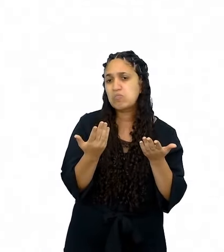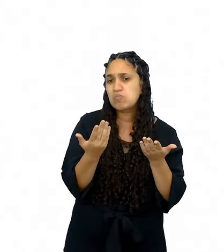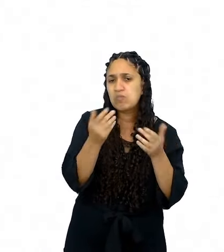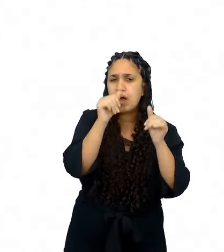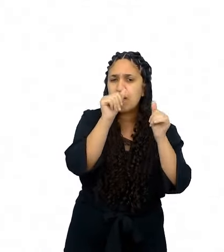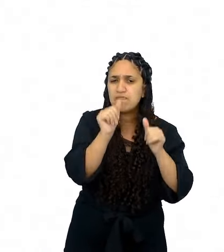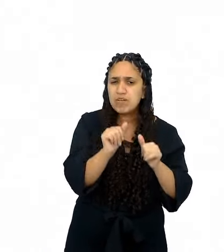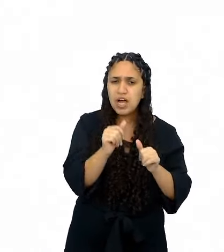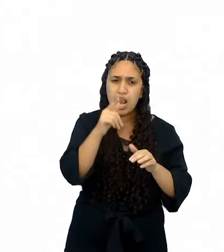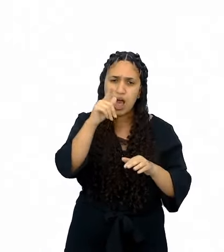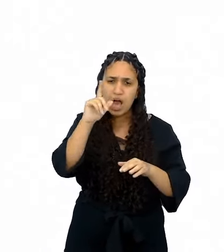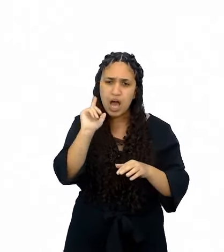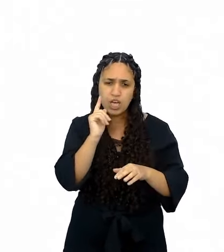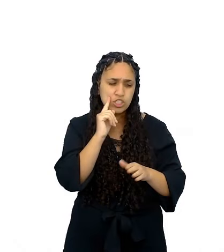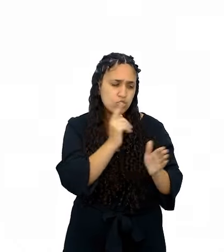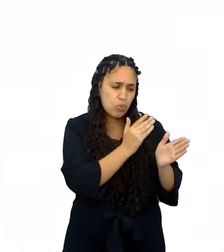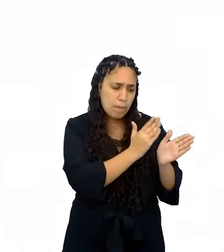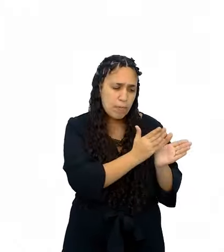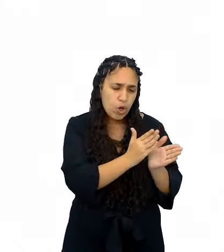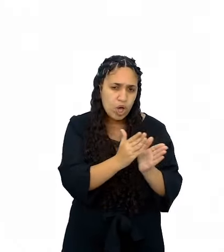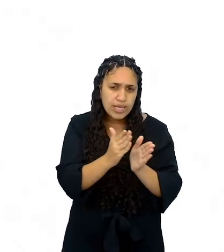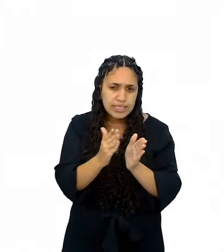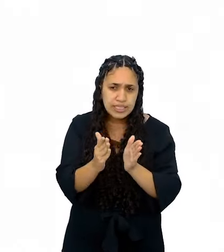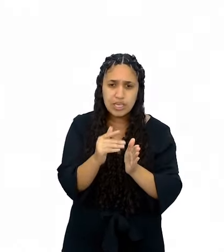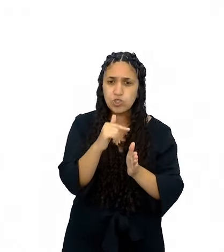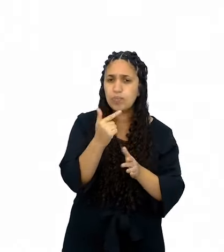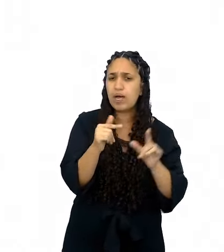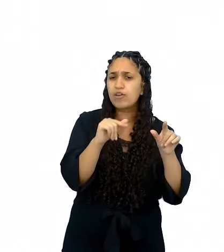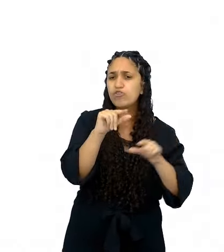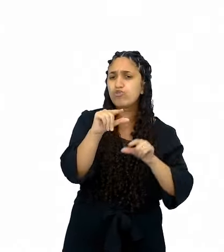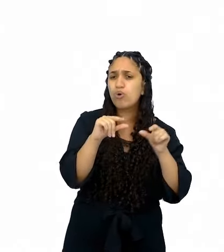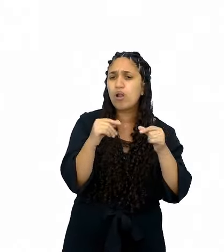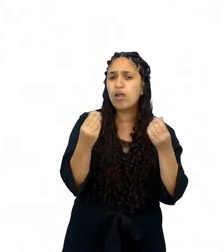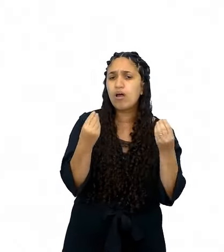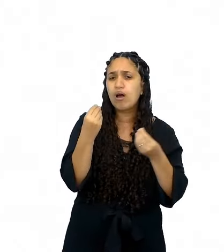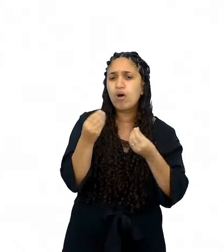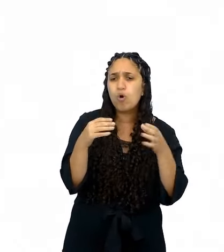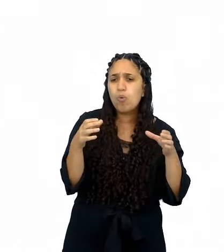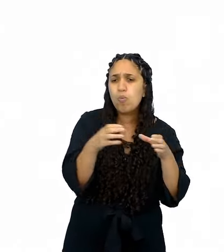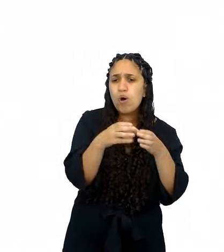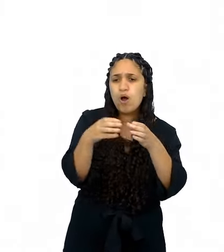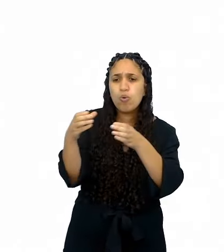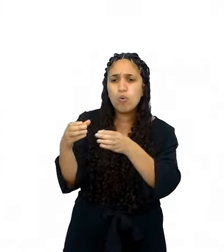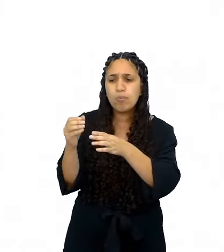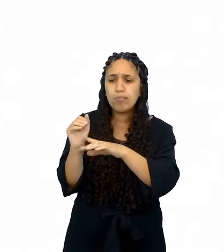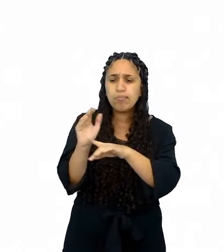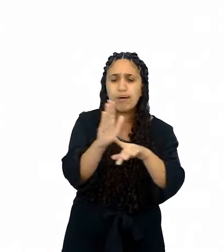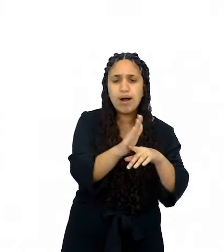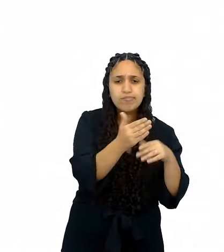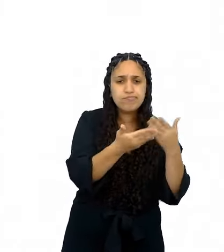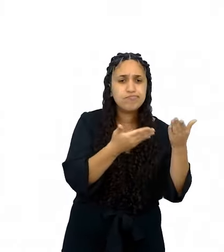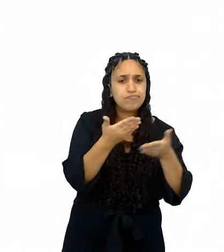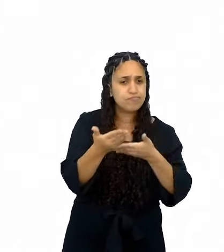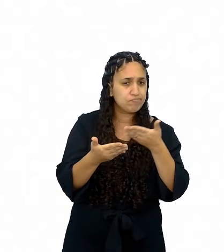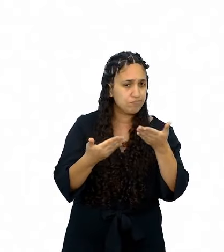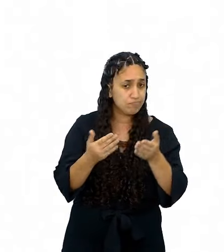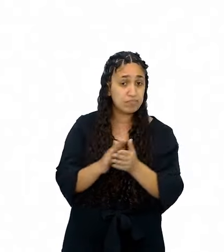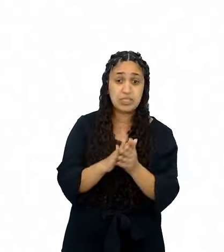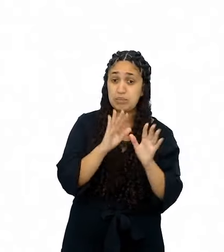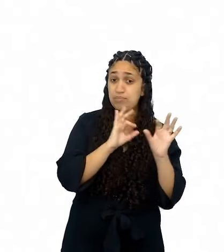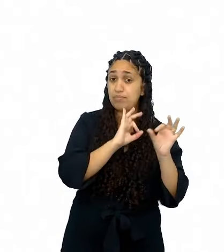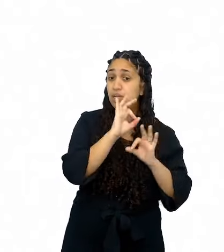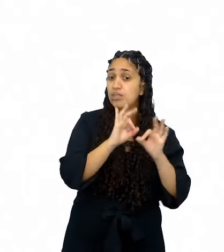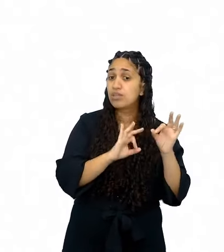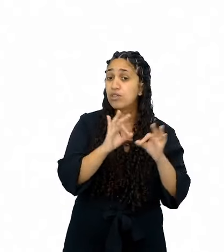intervenções. E planejar como encaminharão as aulas e os possíveis ajustes que serão necessários